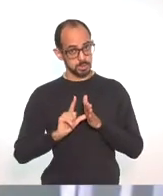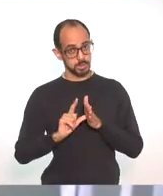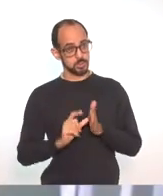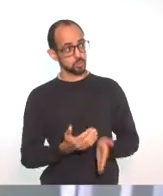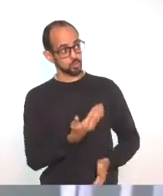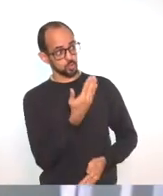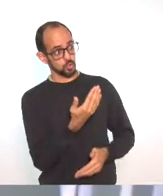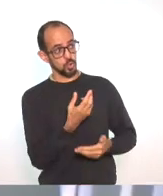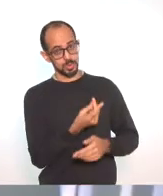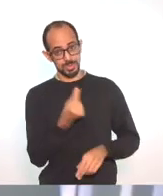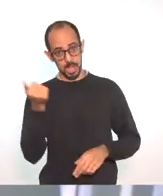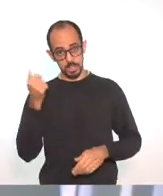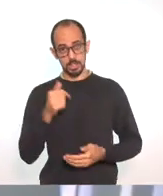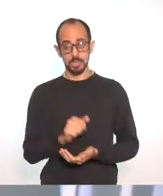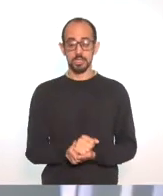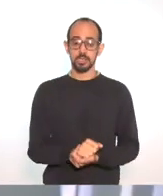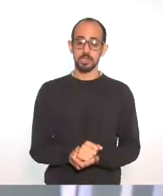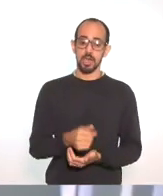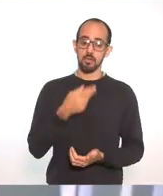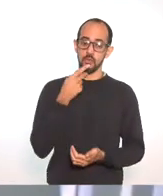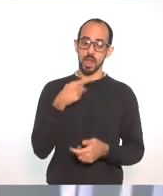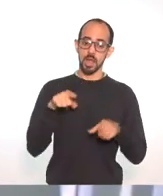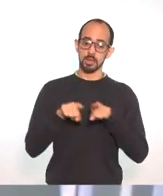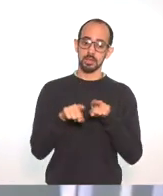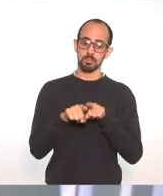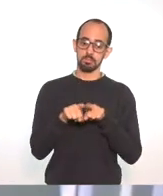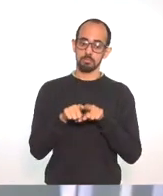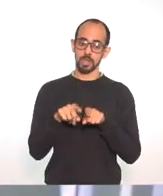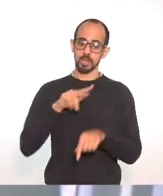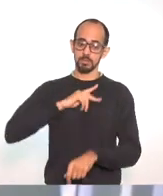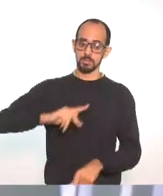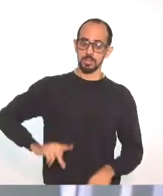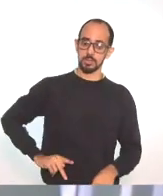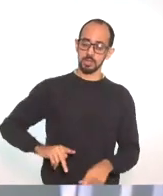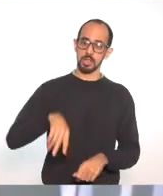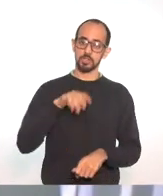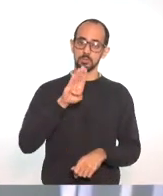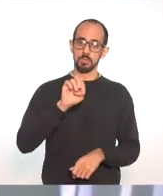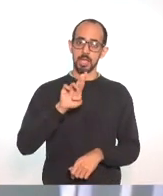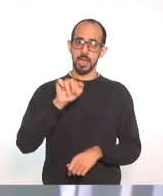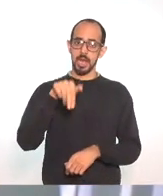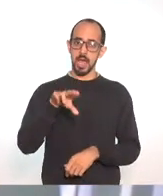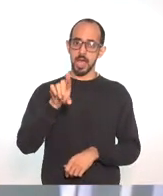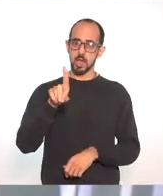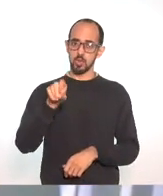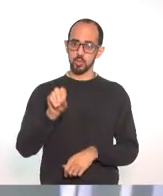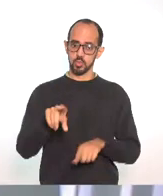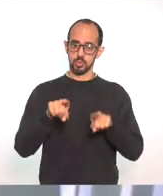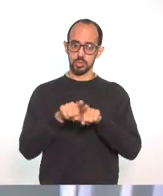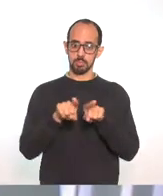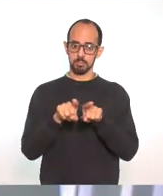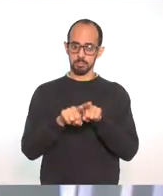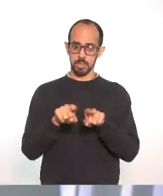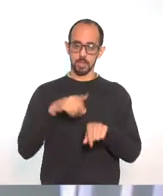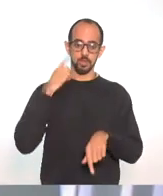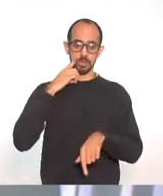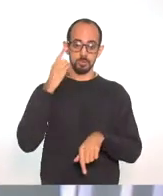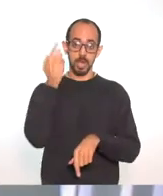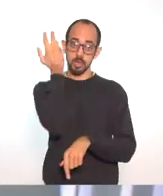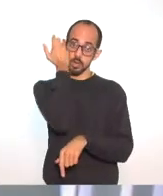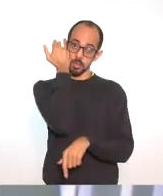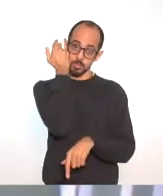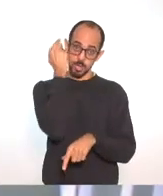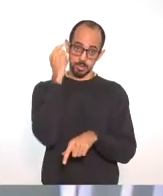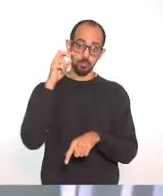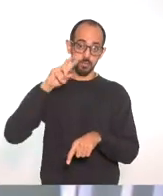Para sinalizar o apresenta aqui do Presidente Bernardo São Paulo e também do do olho dele é uma coisa que eu passo a palavra em